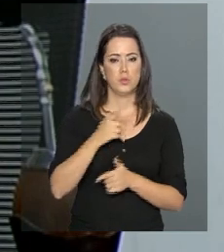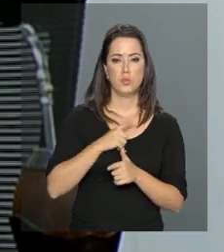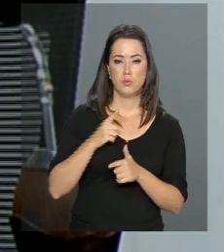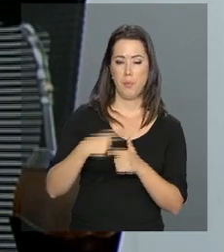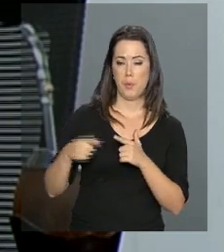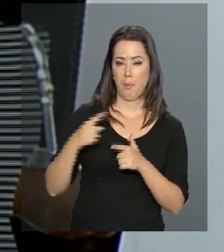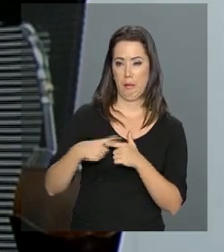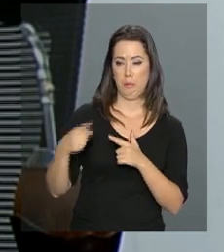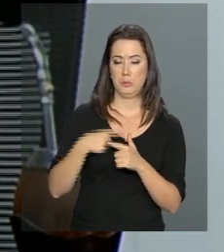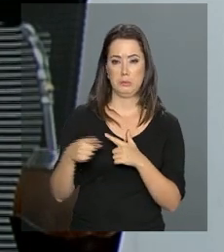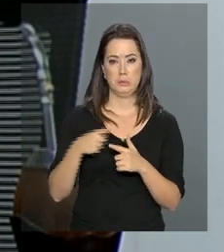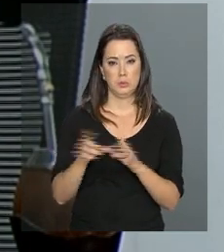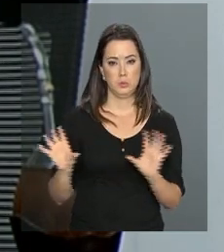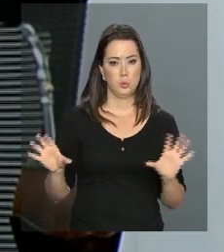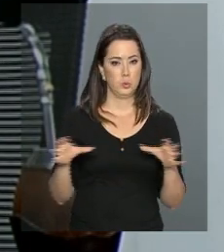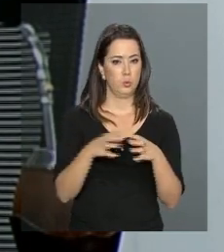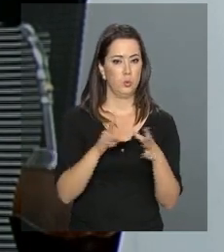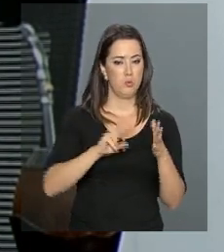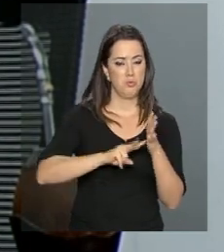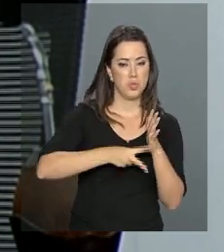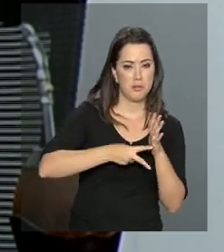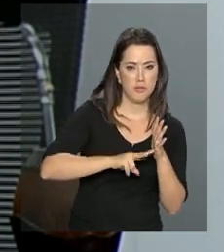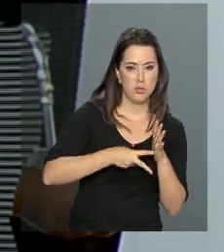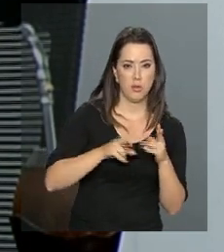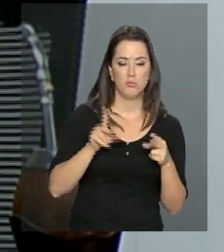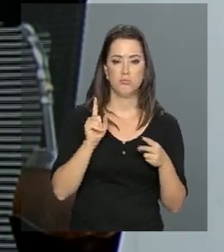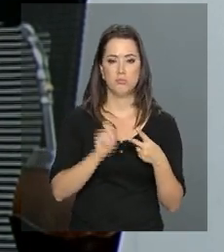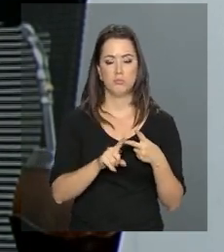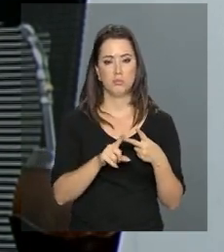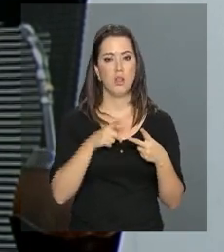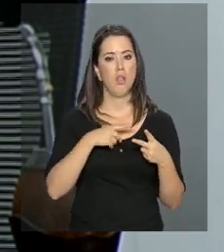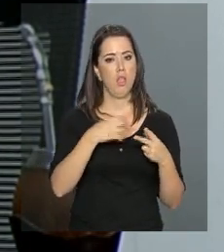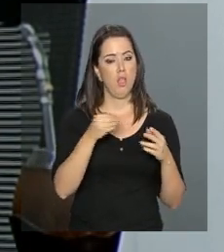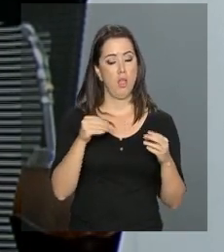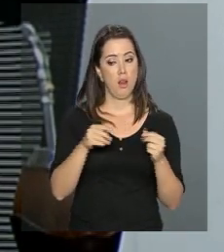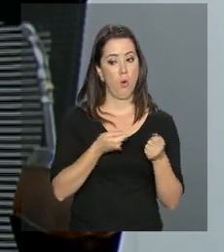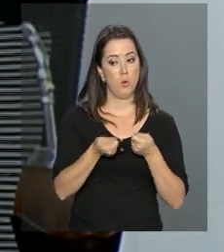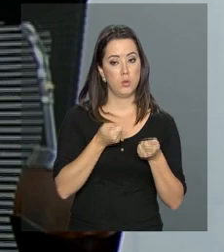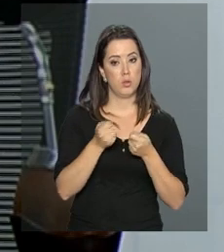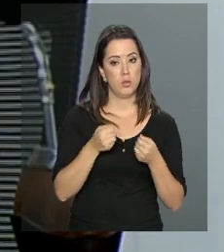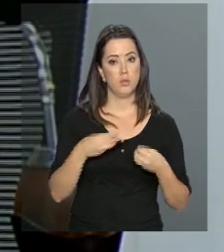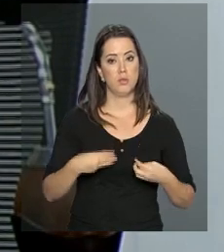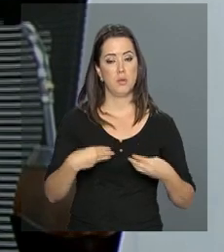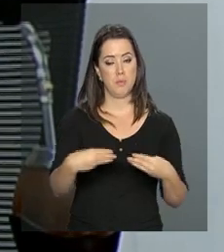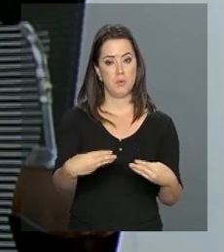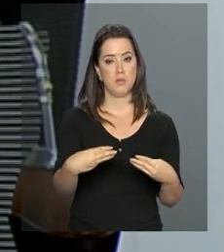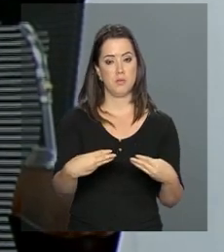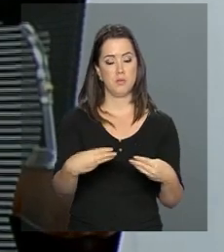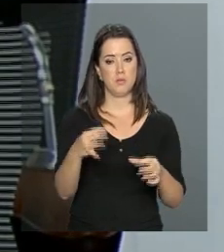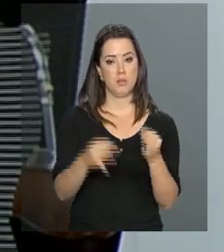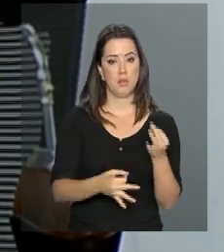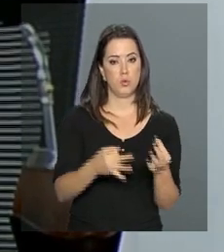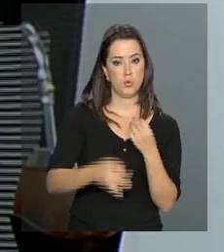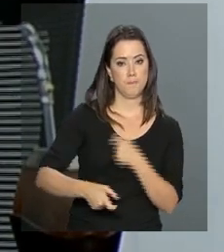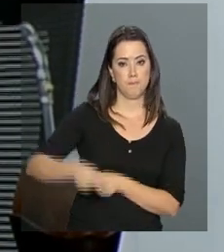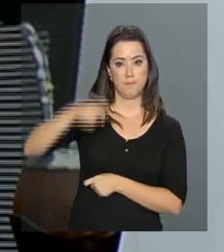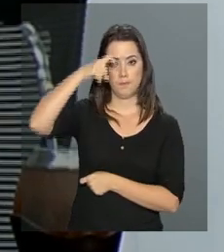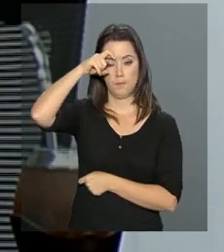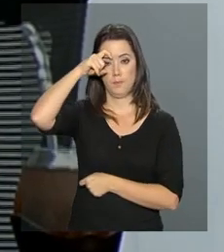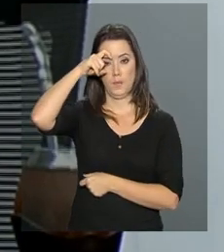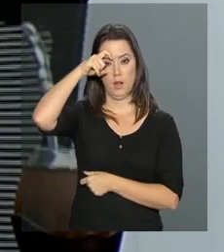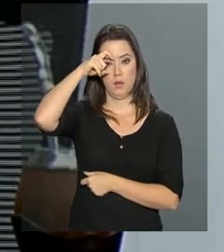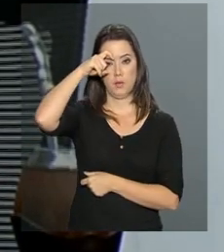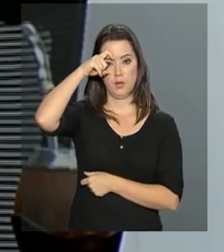país teve problemas é nessa secretaria ela vai estar sob o controle do doutor mouro exatamente pra gente combater